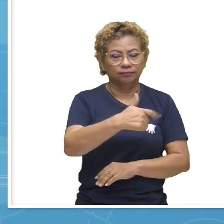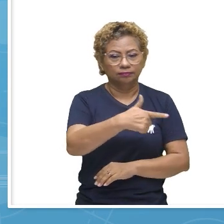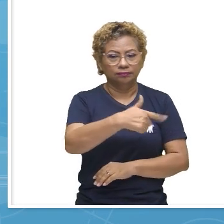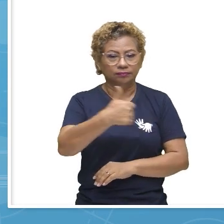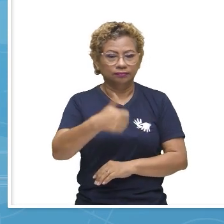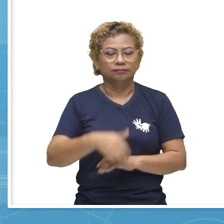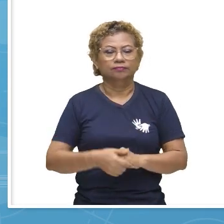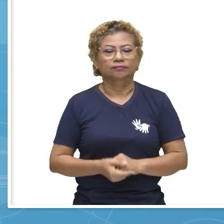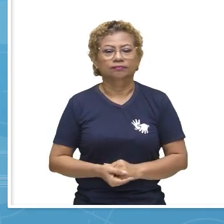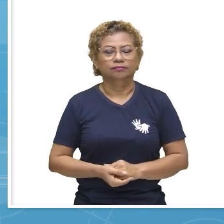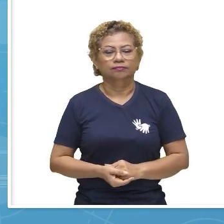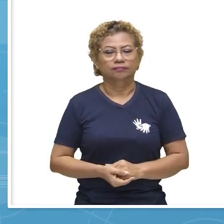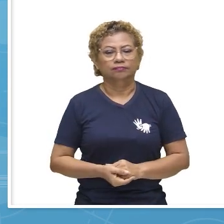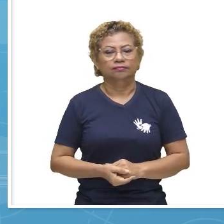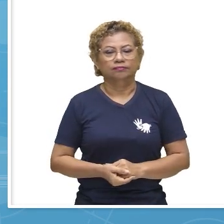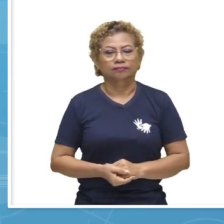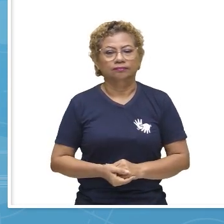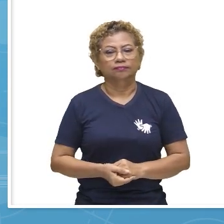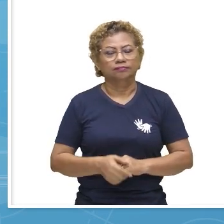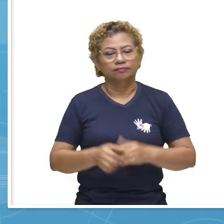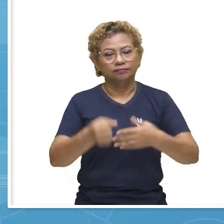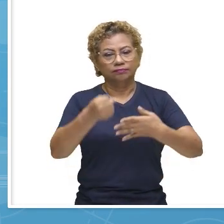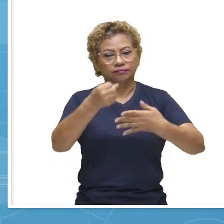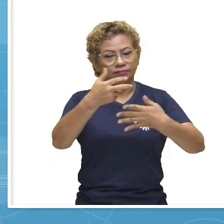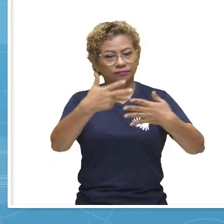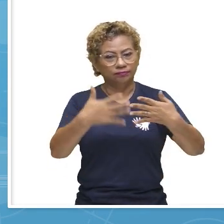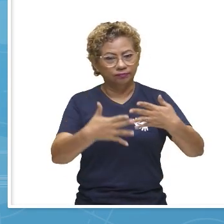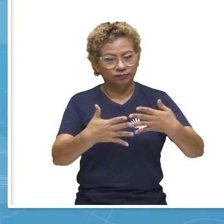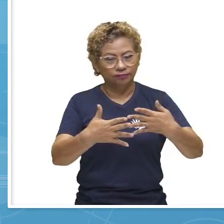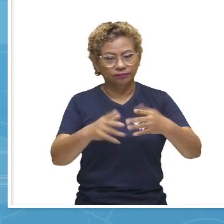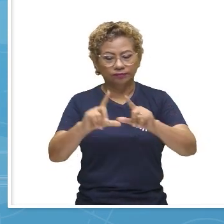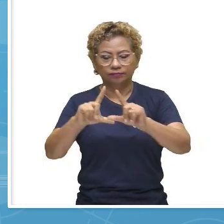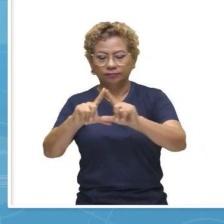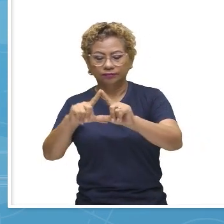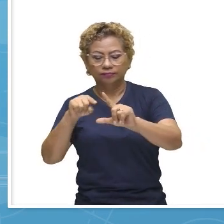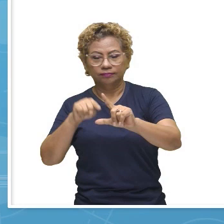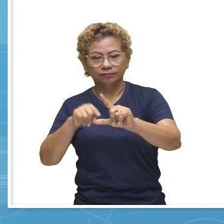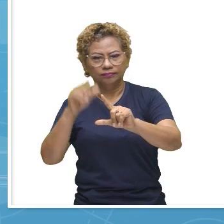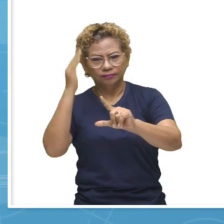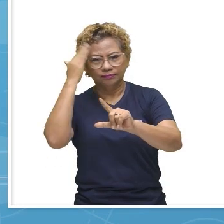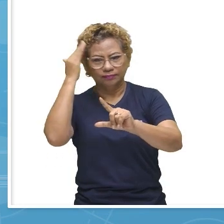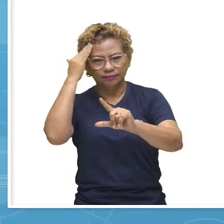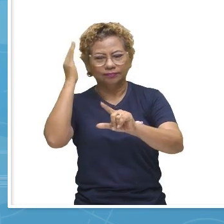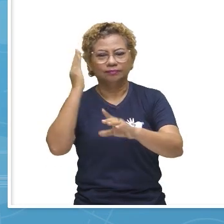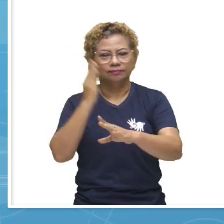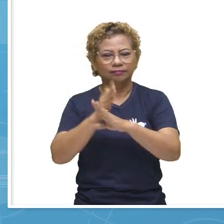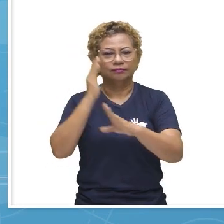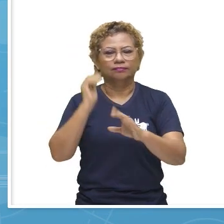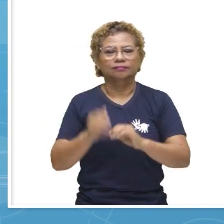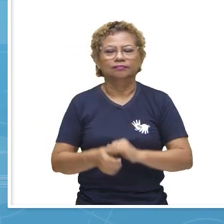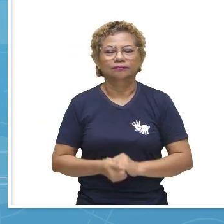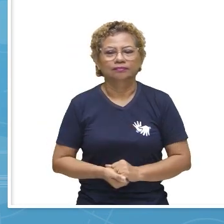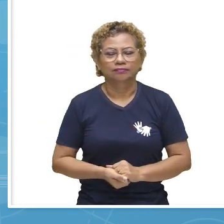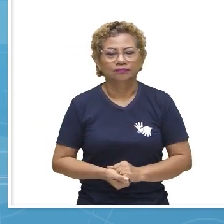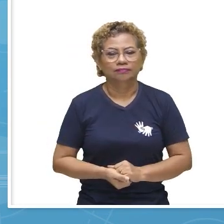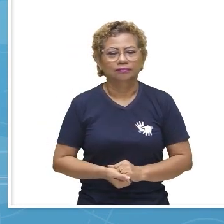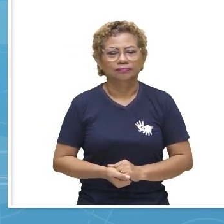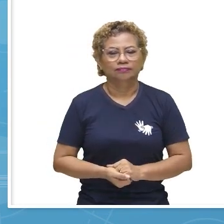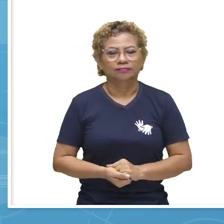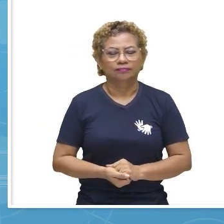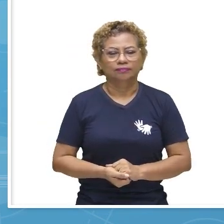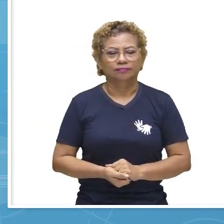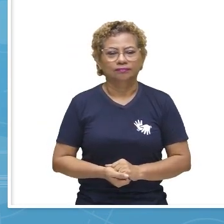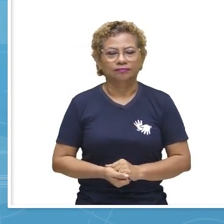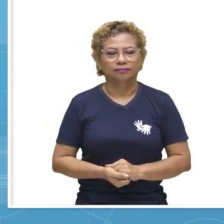Aqui, ó, na minha fórmula, é o delta, o B e o A. E agora eu já tenho tudo isso. Então, eu só